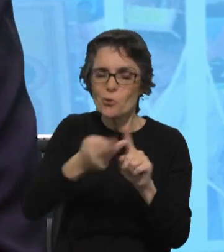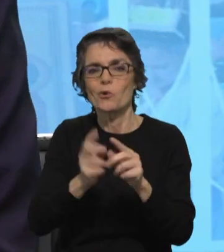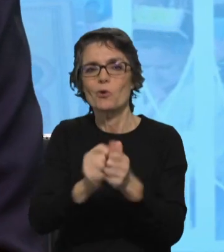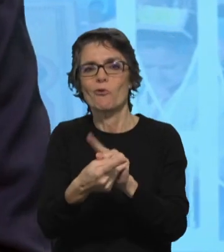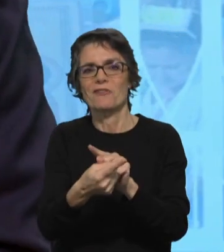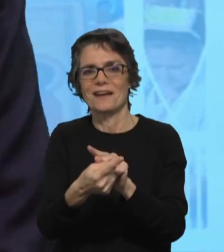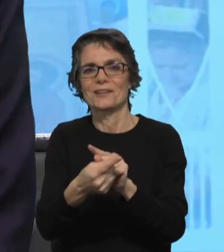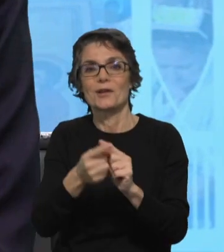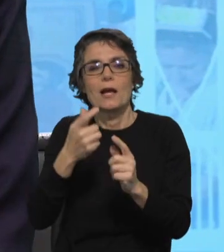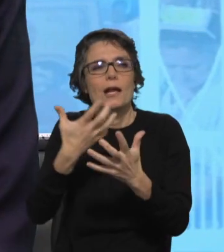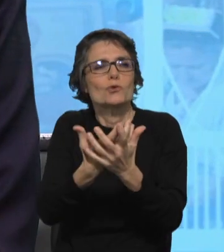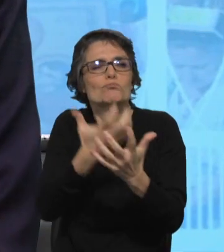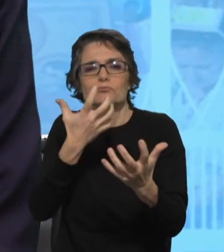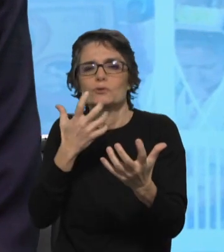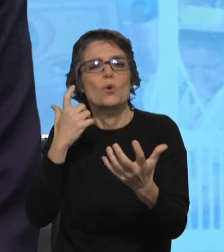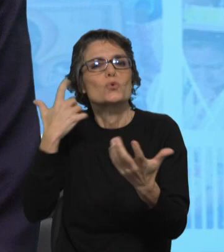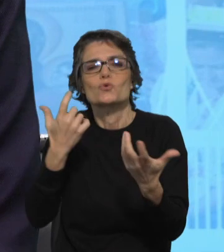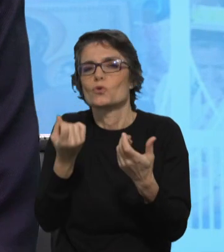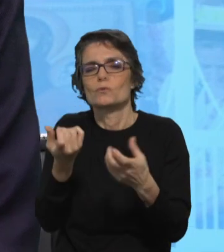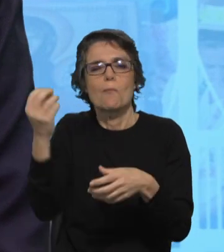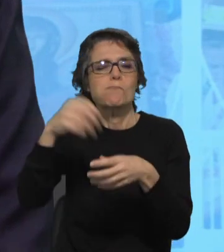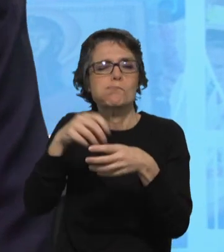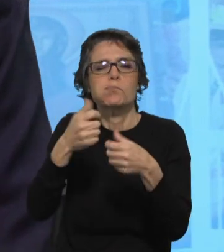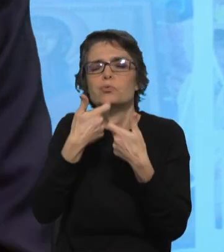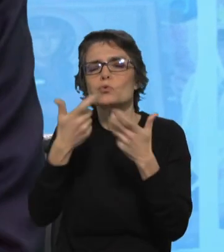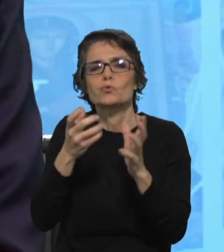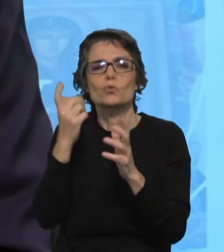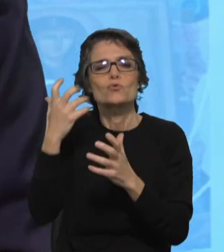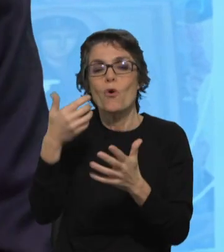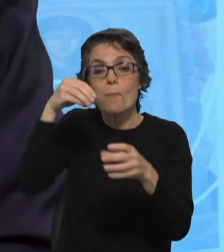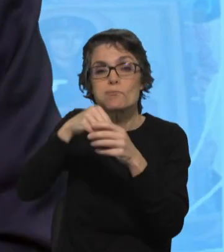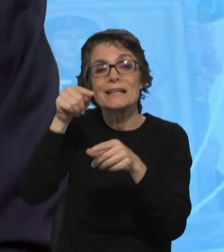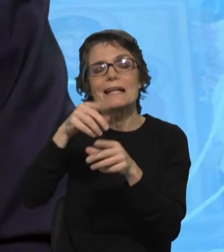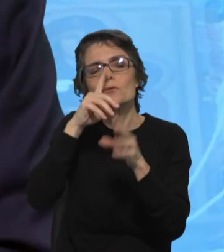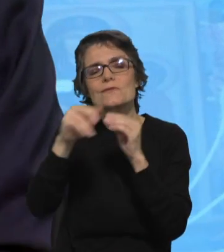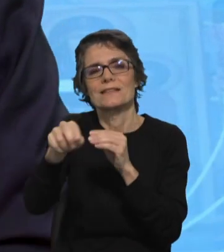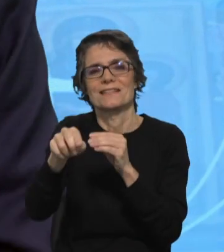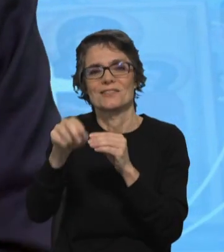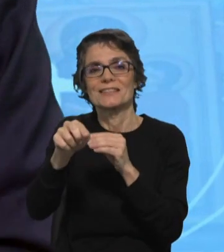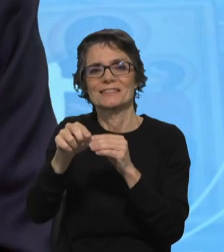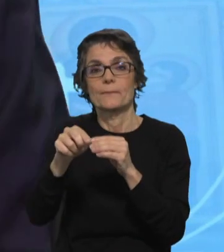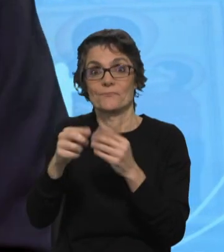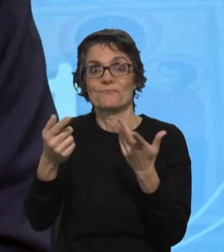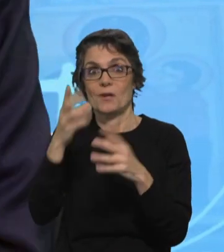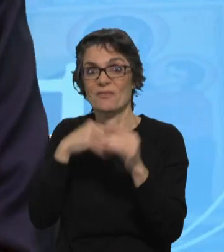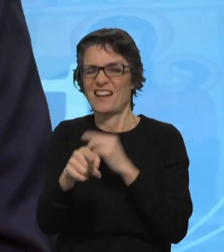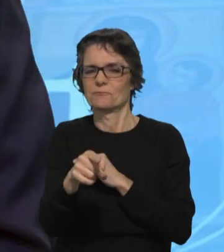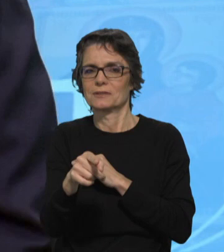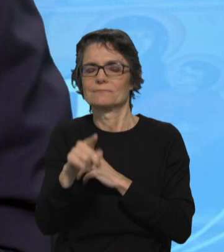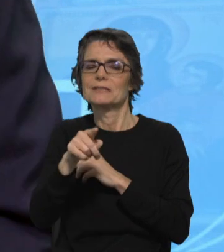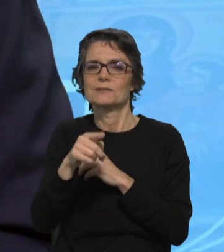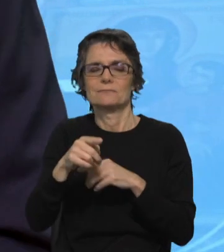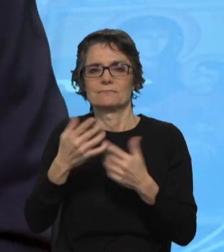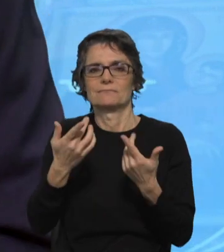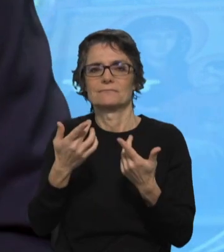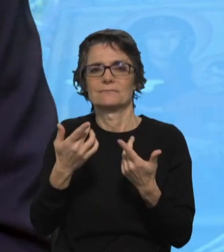que torna possível que todas as palavras lá possam convergir. Eu sei que há aqui um exercício espiritual desta transformação, que